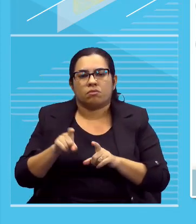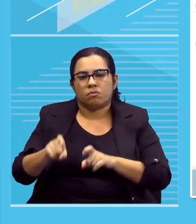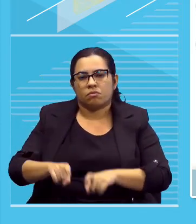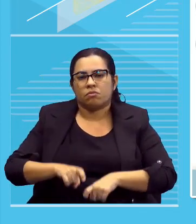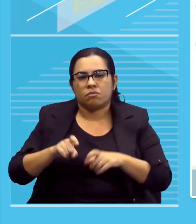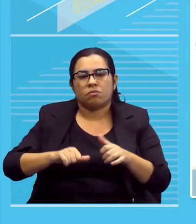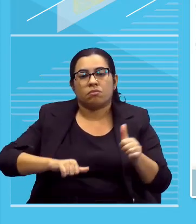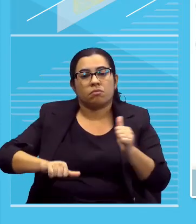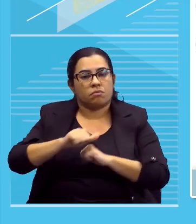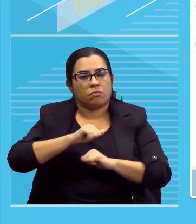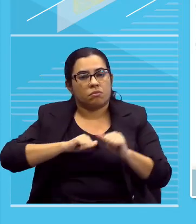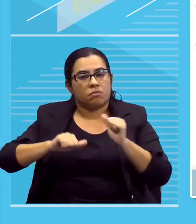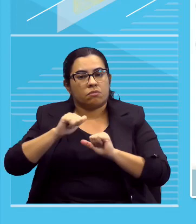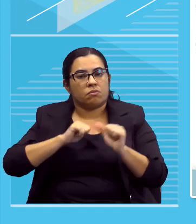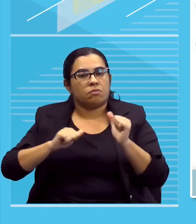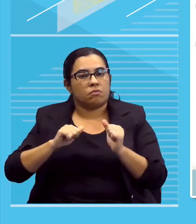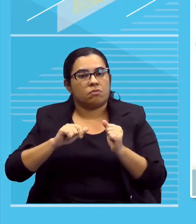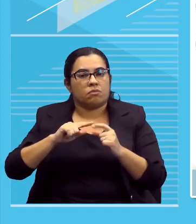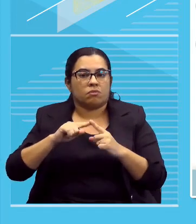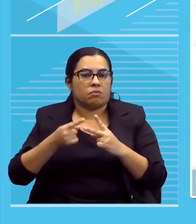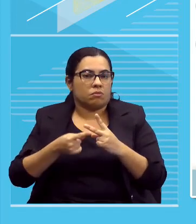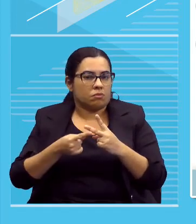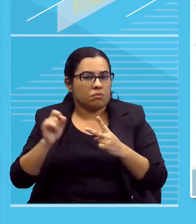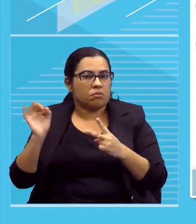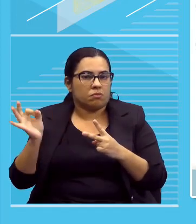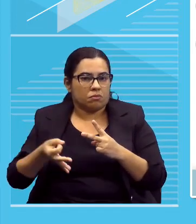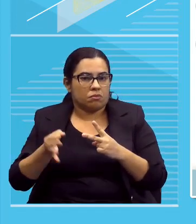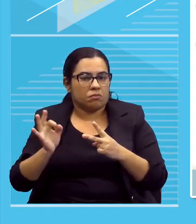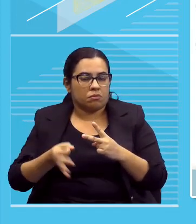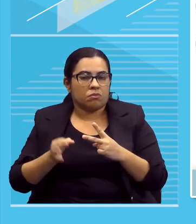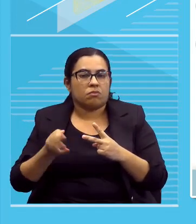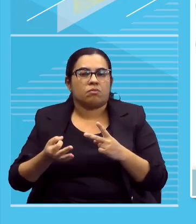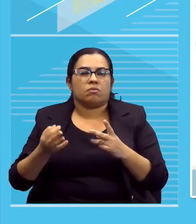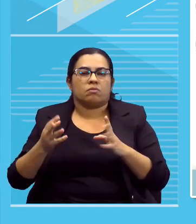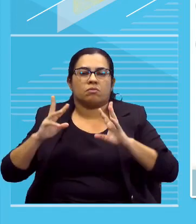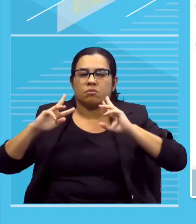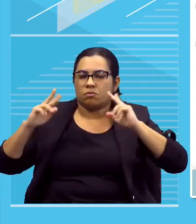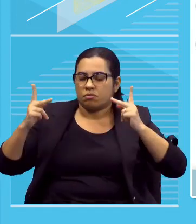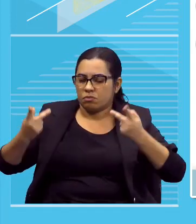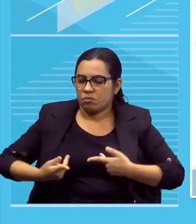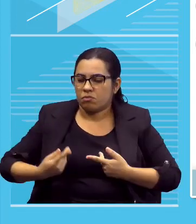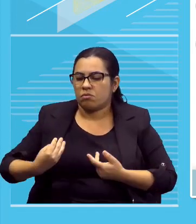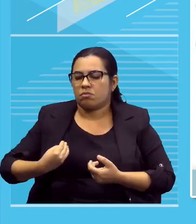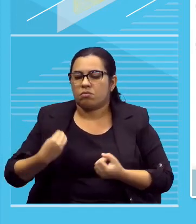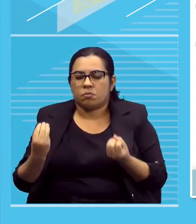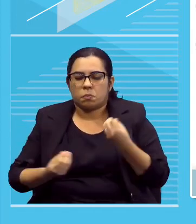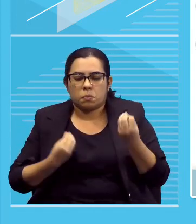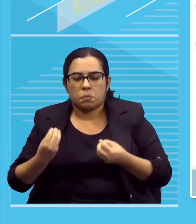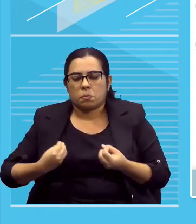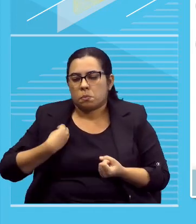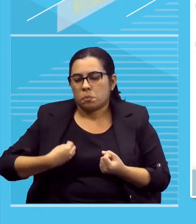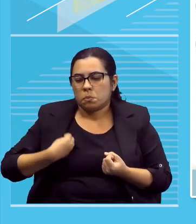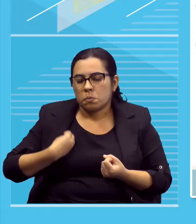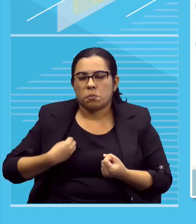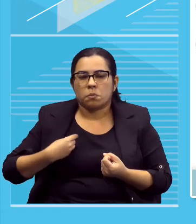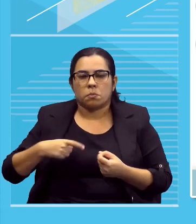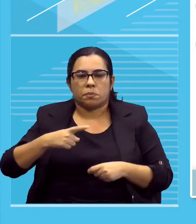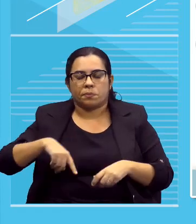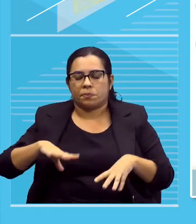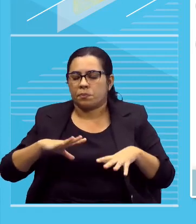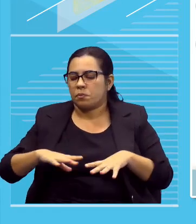muda os dois humano a nossa vida éramos